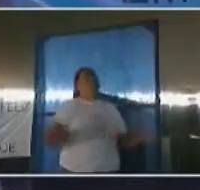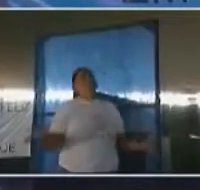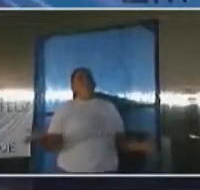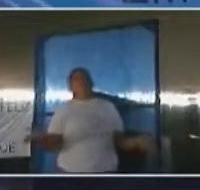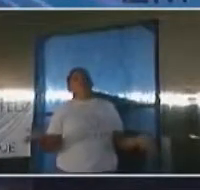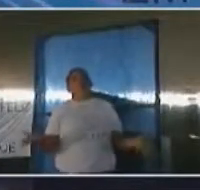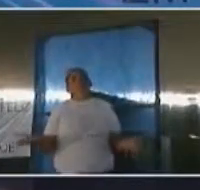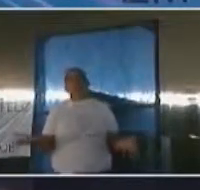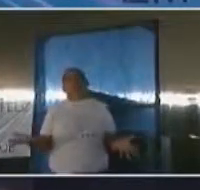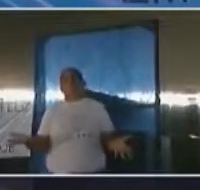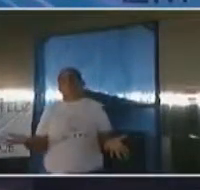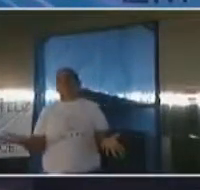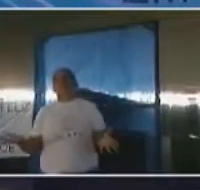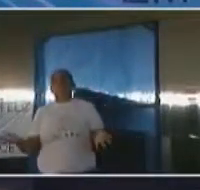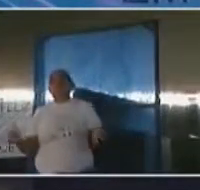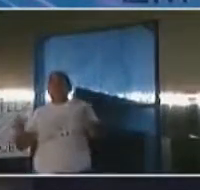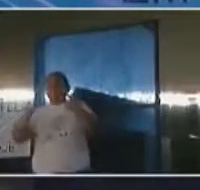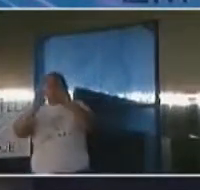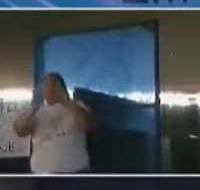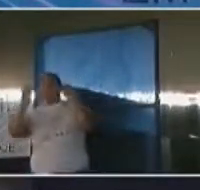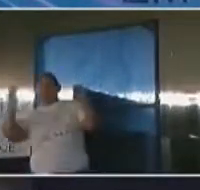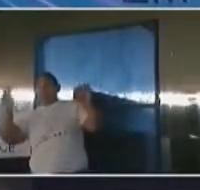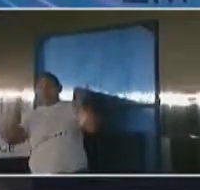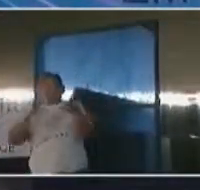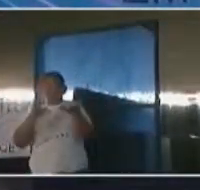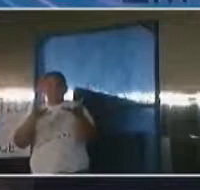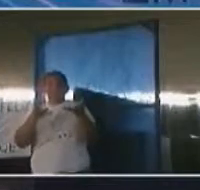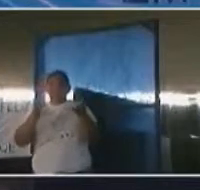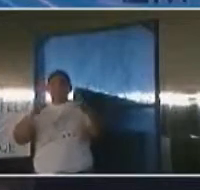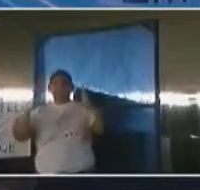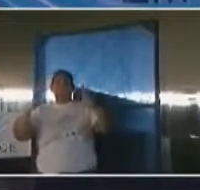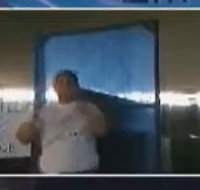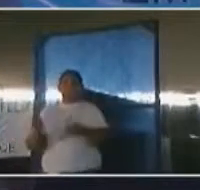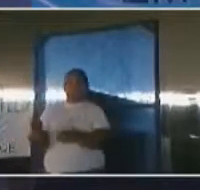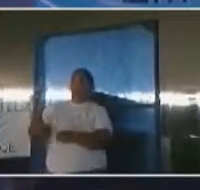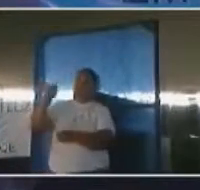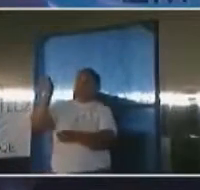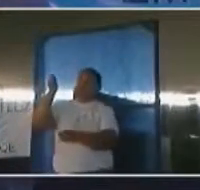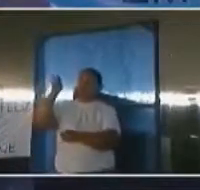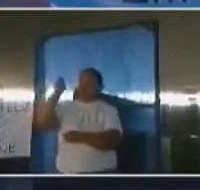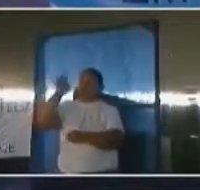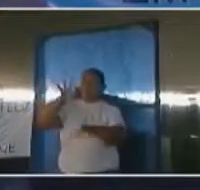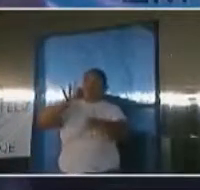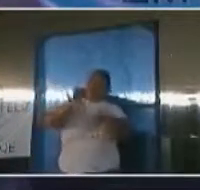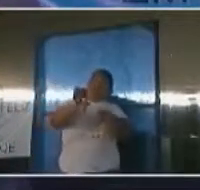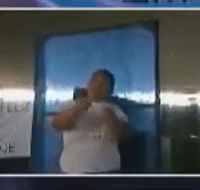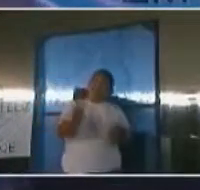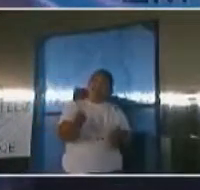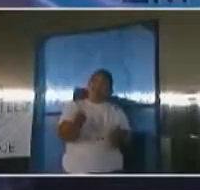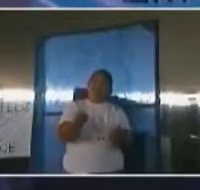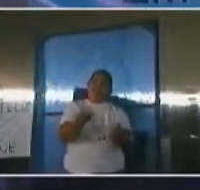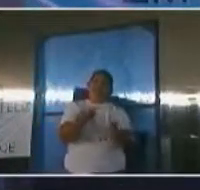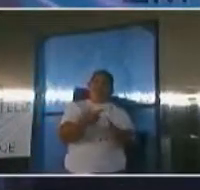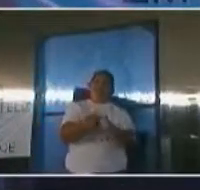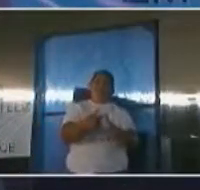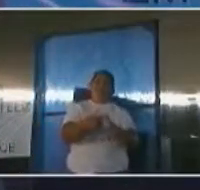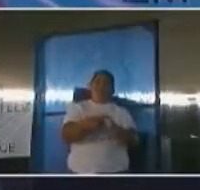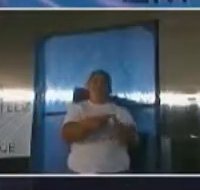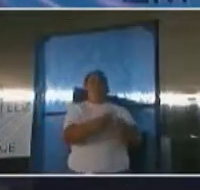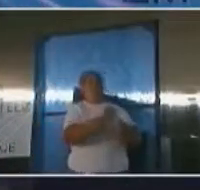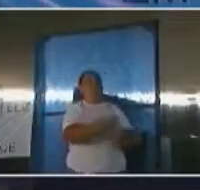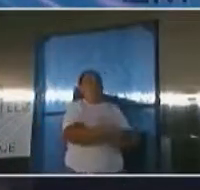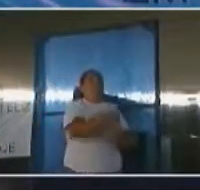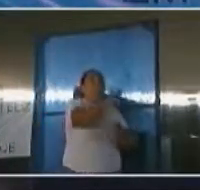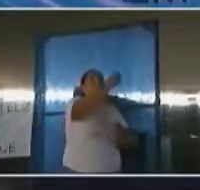porque traziam energia, traziam eletricidade, traziam o progresso, mas os fios eram os inimigos mortais